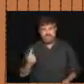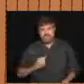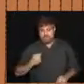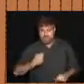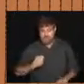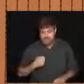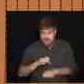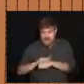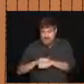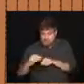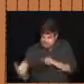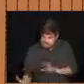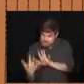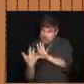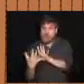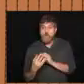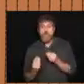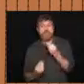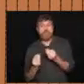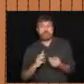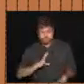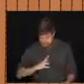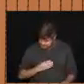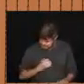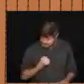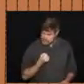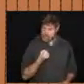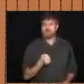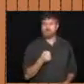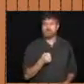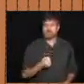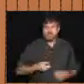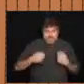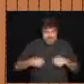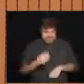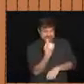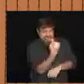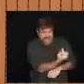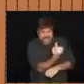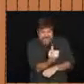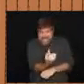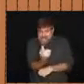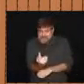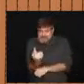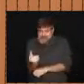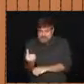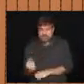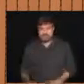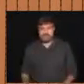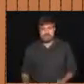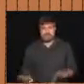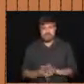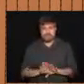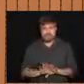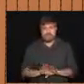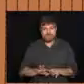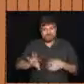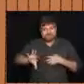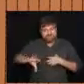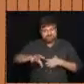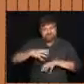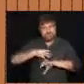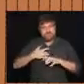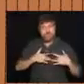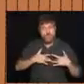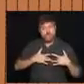essa epidemia com a coragem que ela determina de cada um de nós, mas com solidariedade.